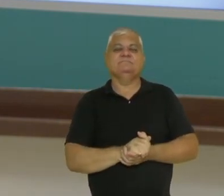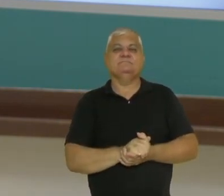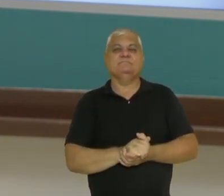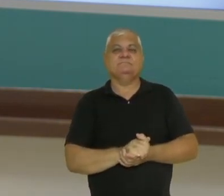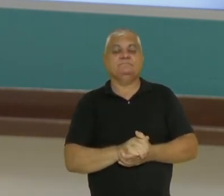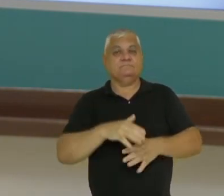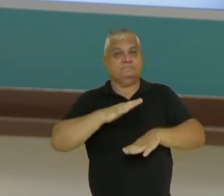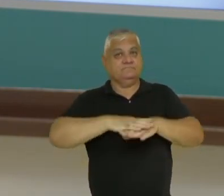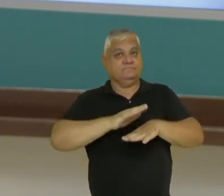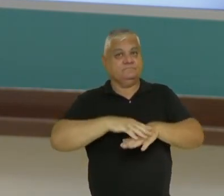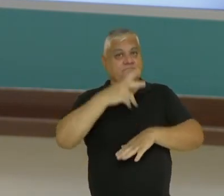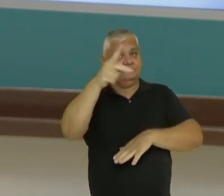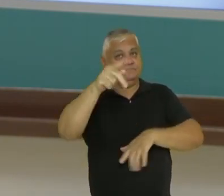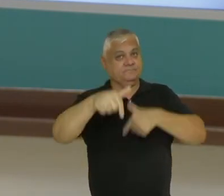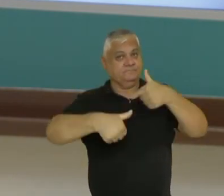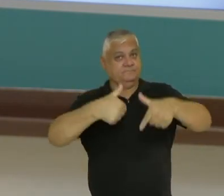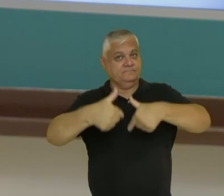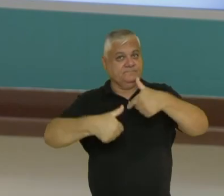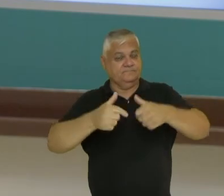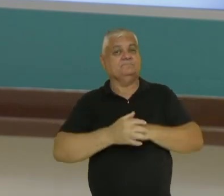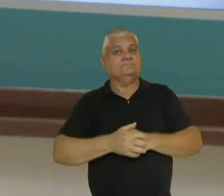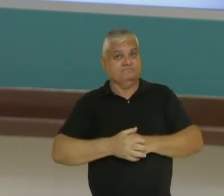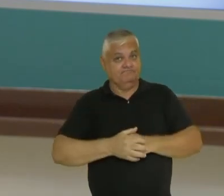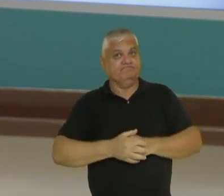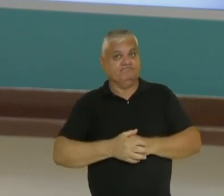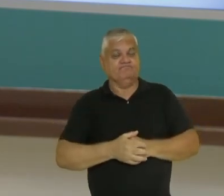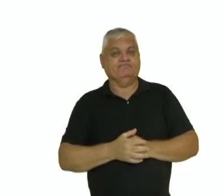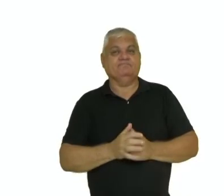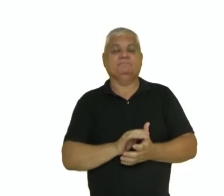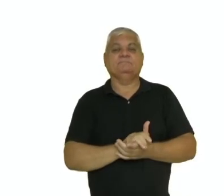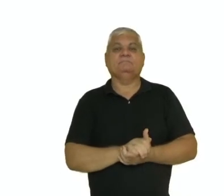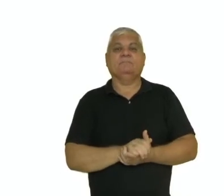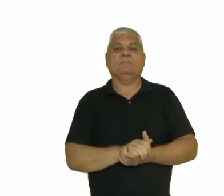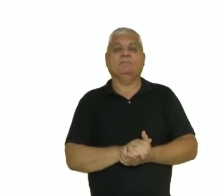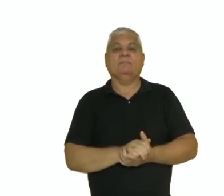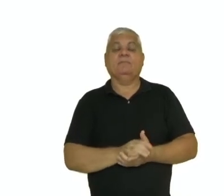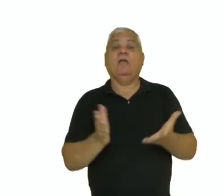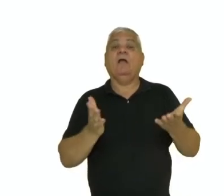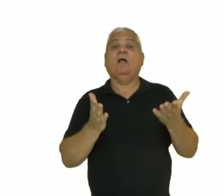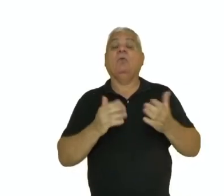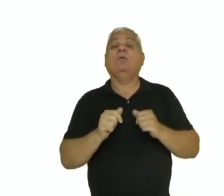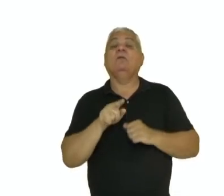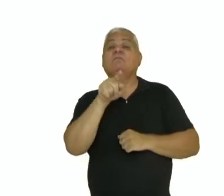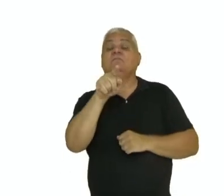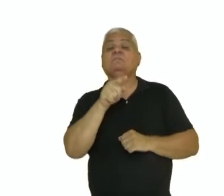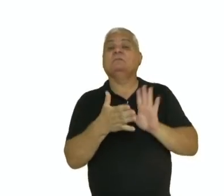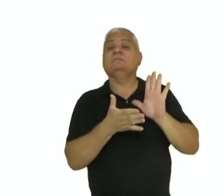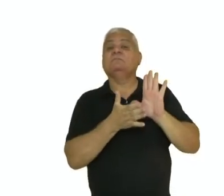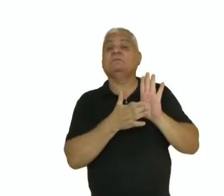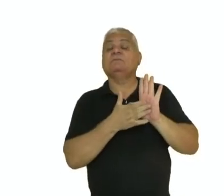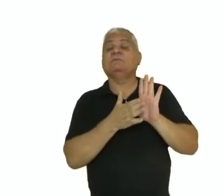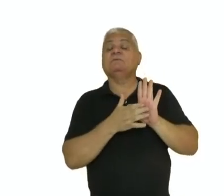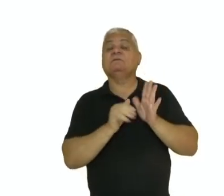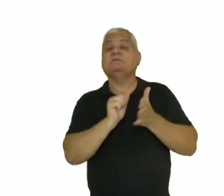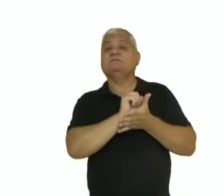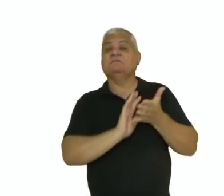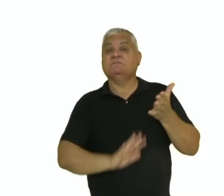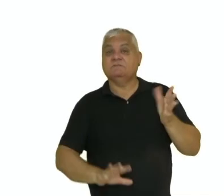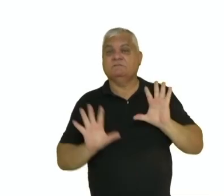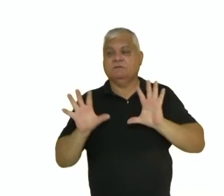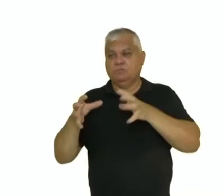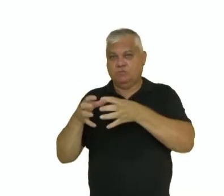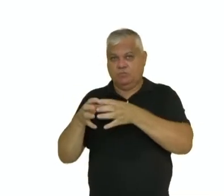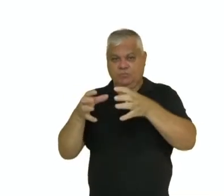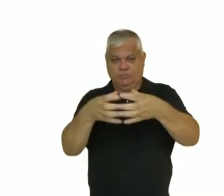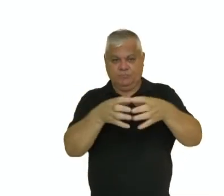Vamos para a atividade mão na massa, então, a tarefa que vai ficar para vocês? Agora é a sua vez. A proposta dessa atividade é que seja coletiva,